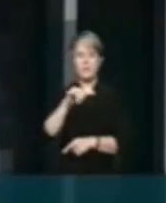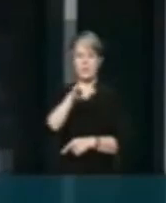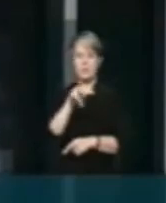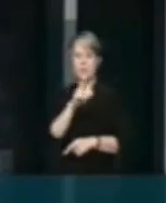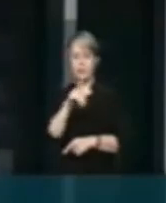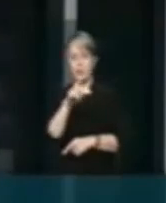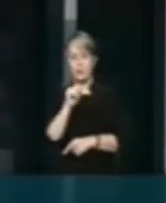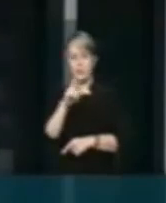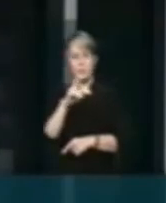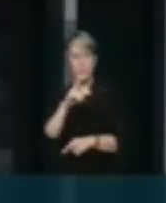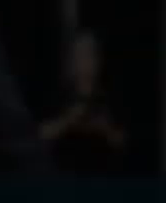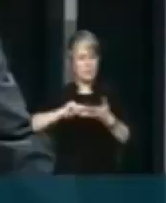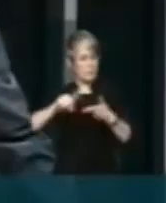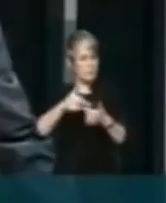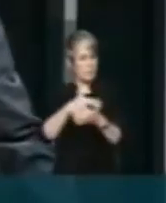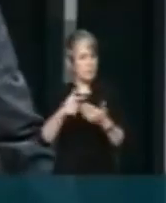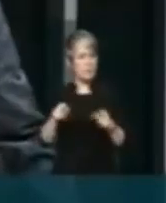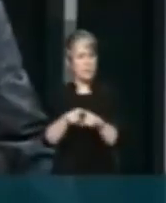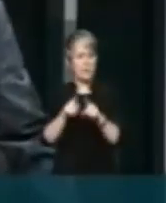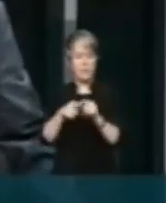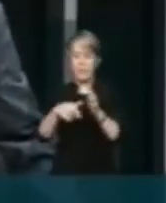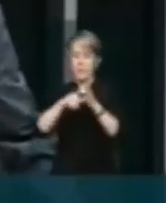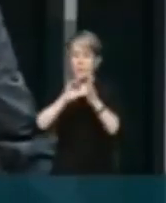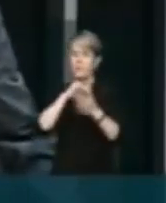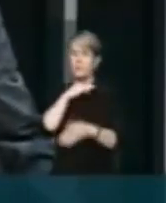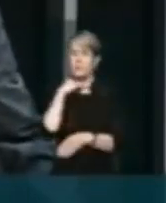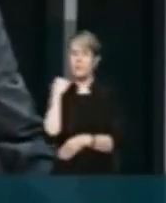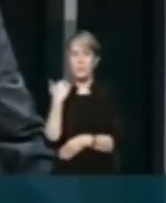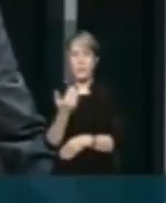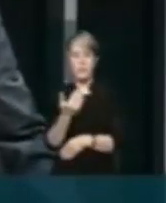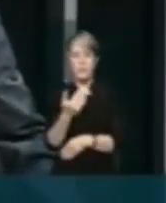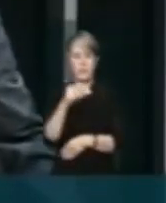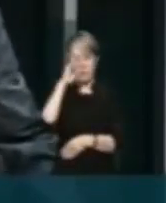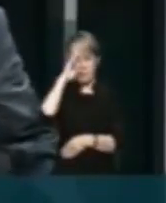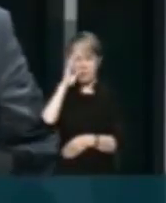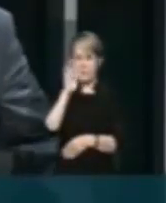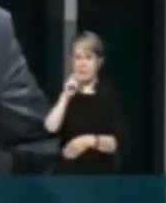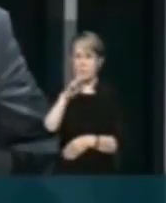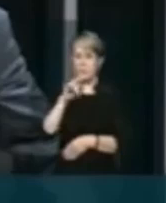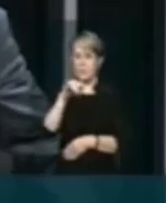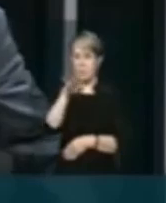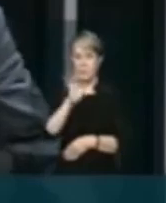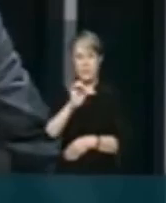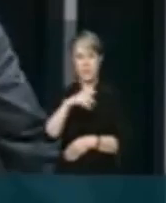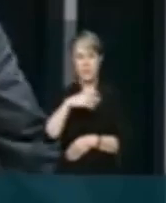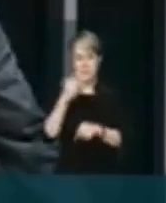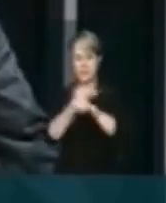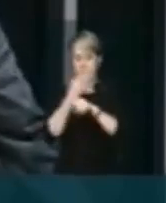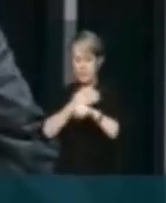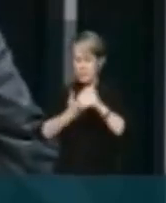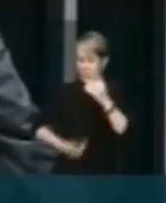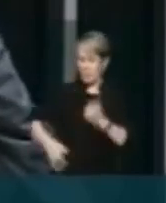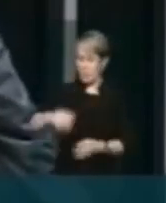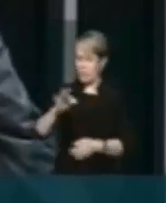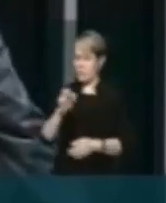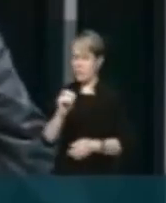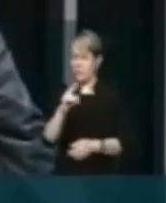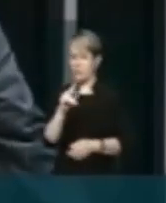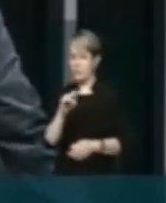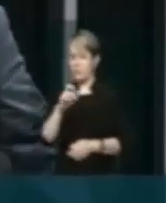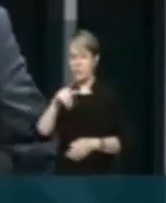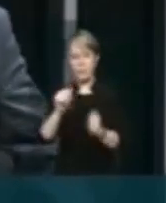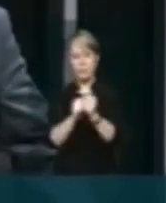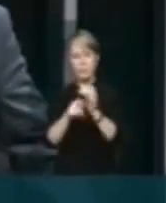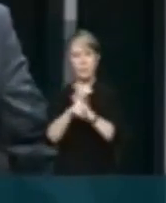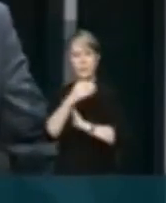de soldados que haviam sido presos por ele. Antes de morrer, o tenente Alberto Mendes Júnior foi barbaramente torturado pelo Lamarca e seu